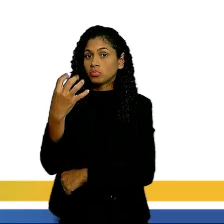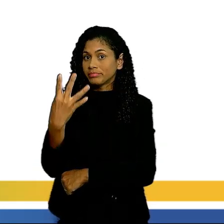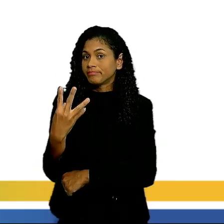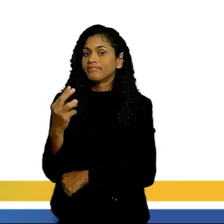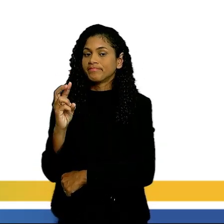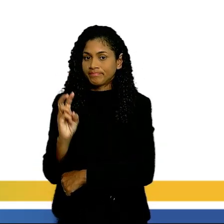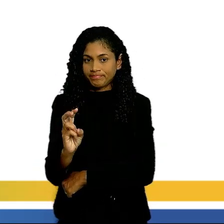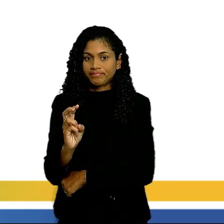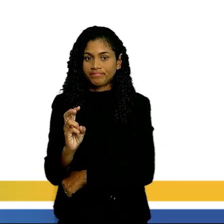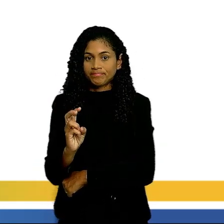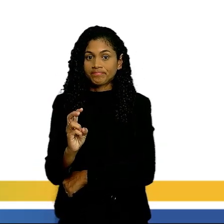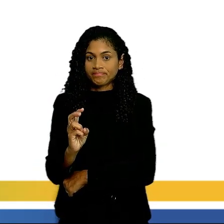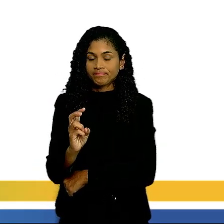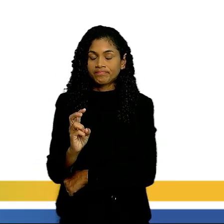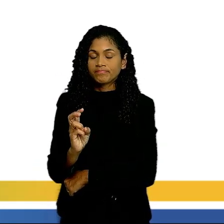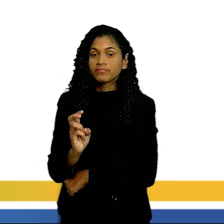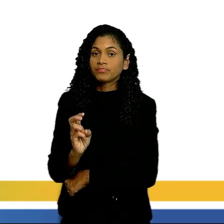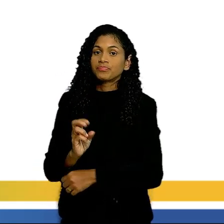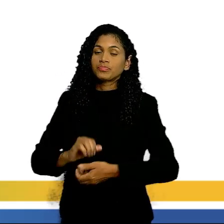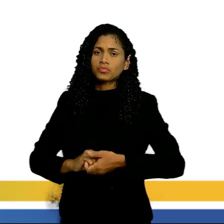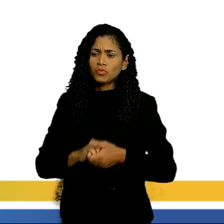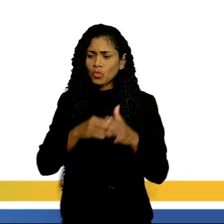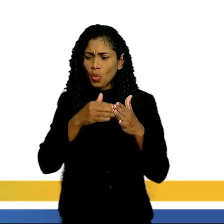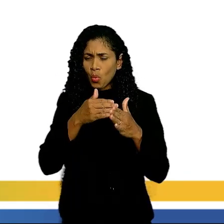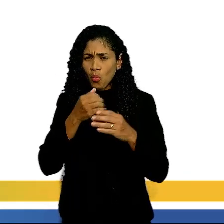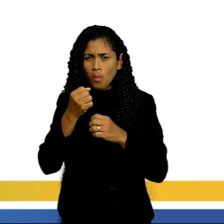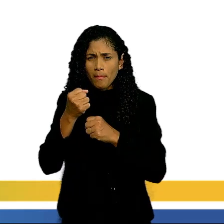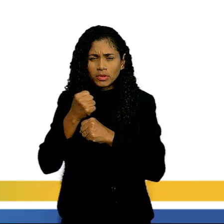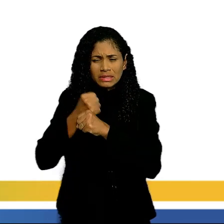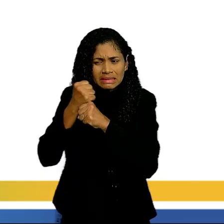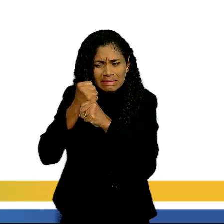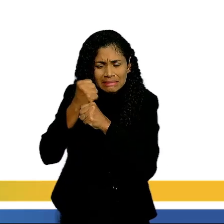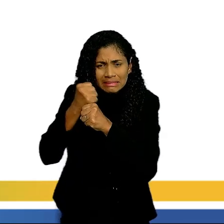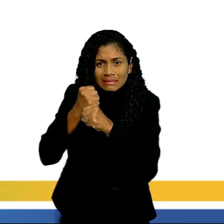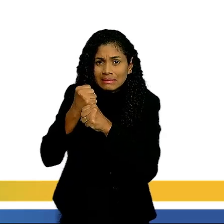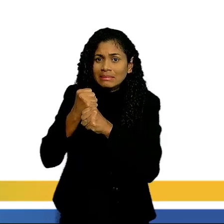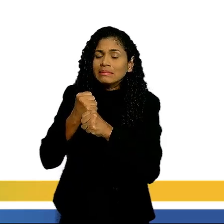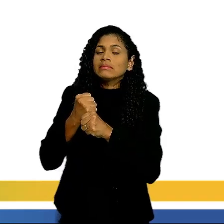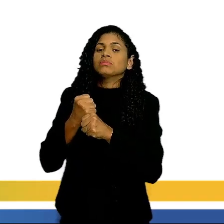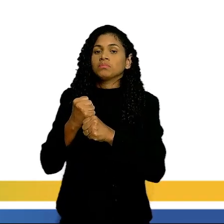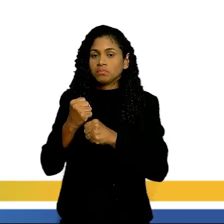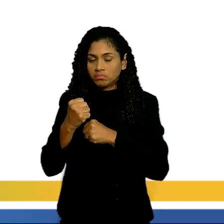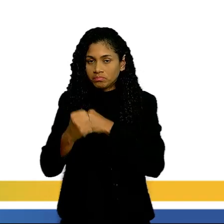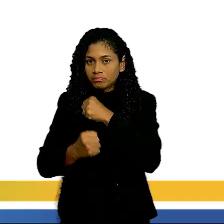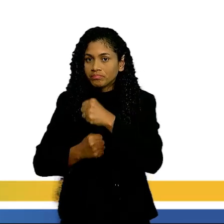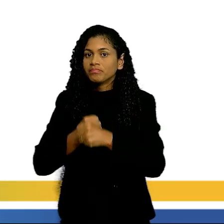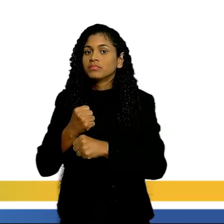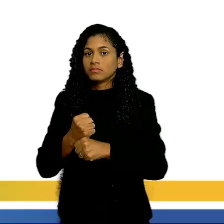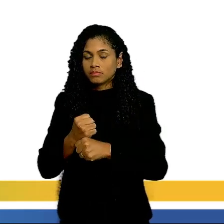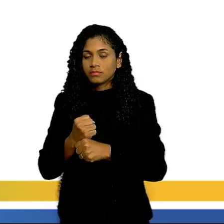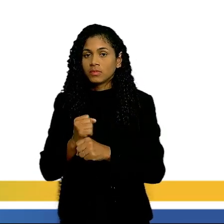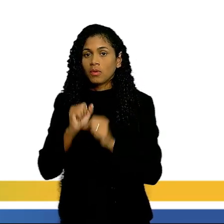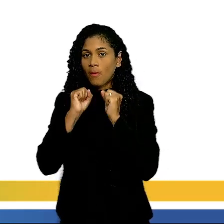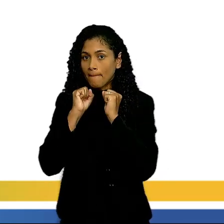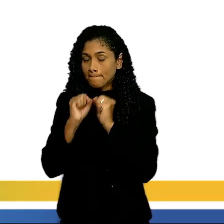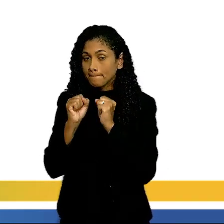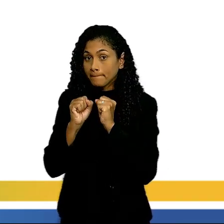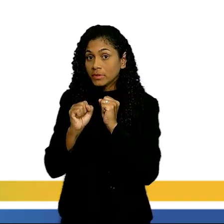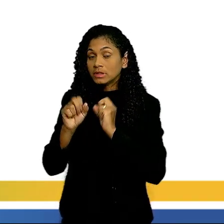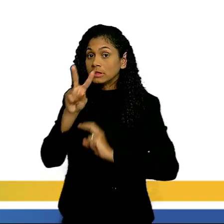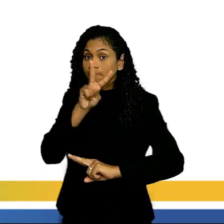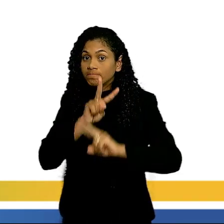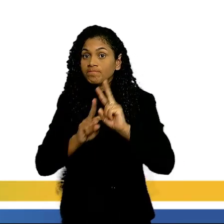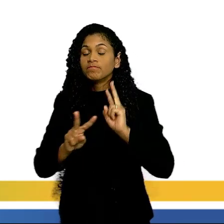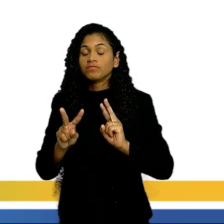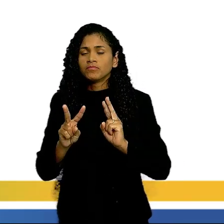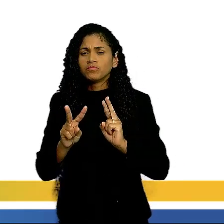República, porque o primeiro, né, o mais longo de todos foi Dom Pedro II. Enfim, como você pode ver, o